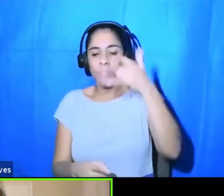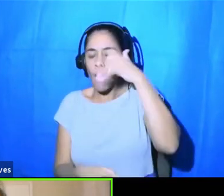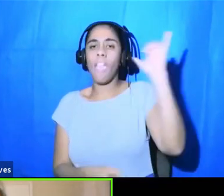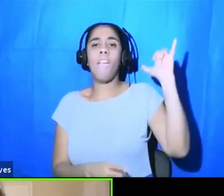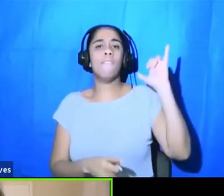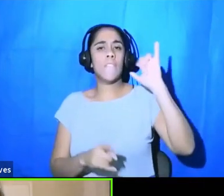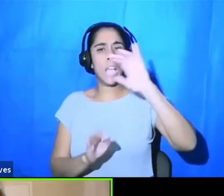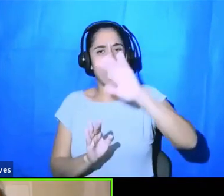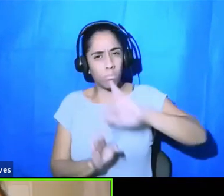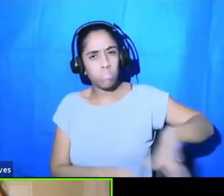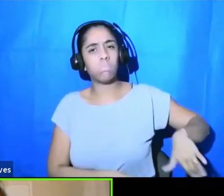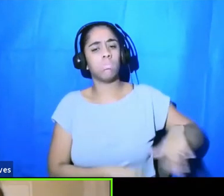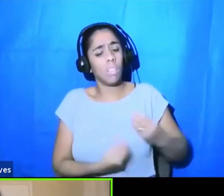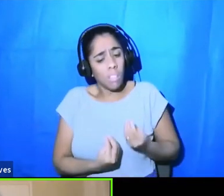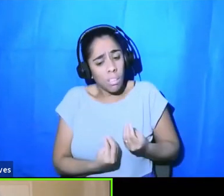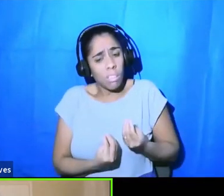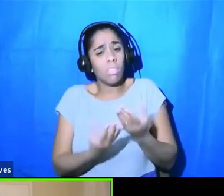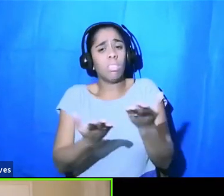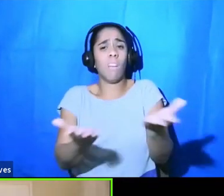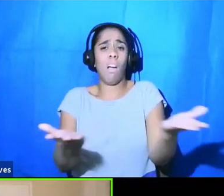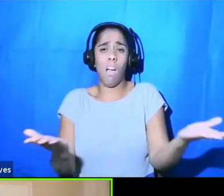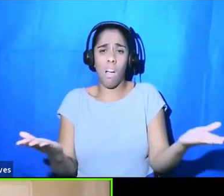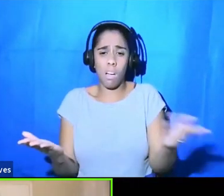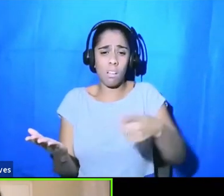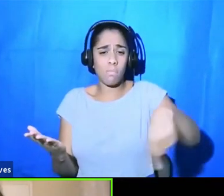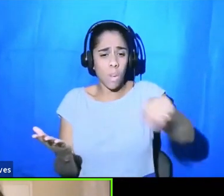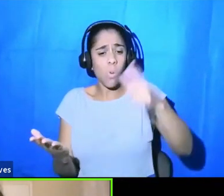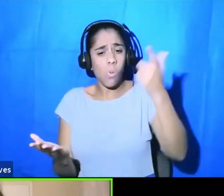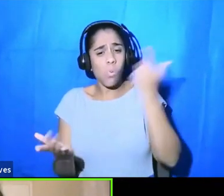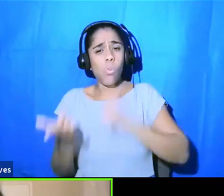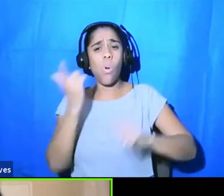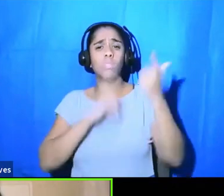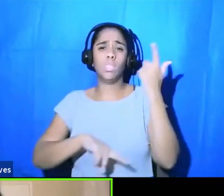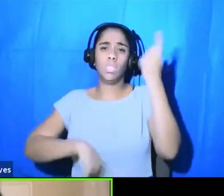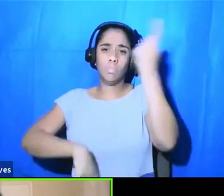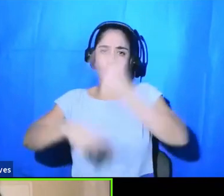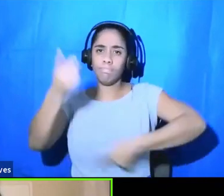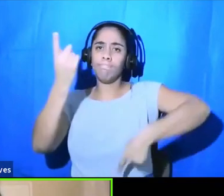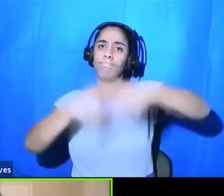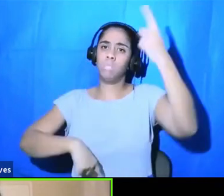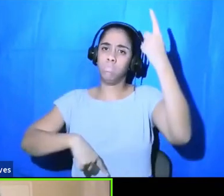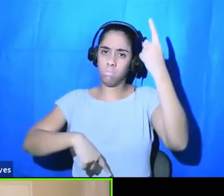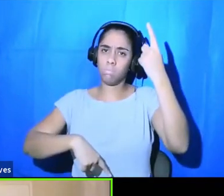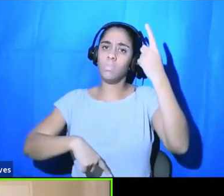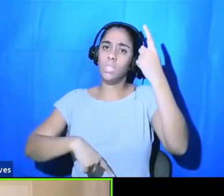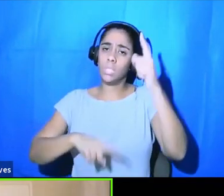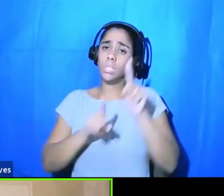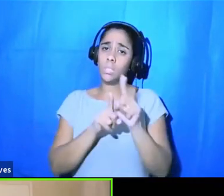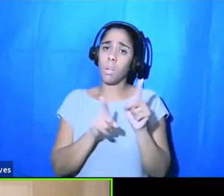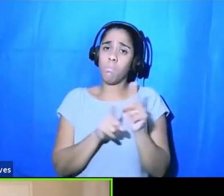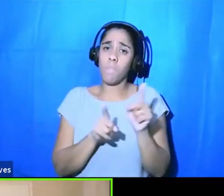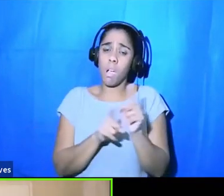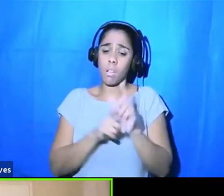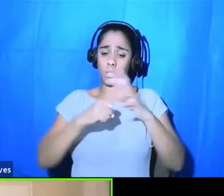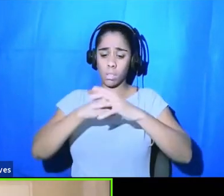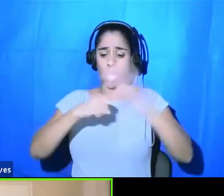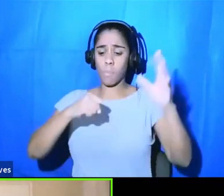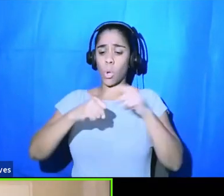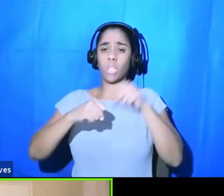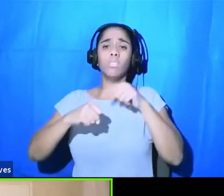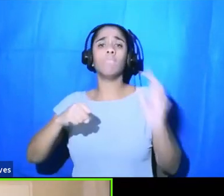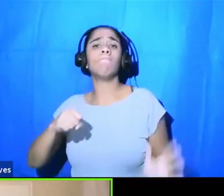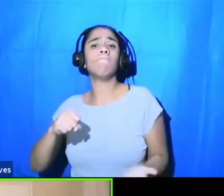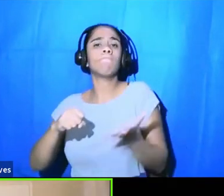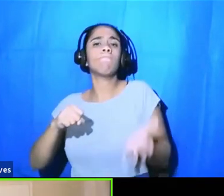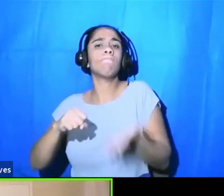condições que nós temos planteado é a perspectiva de cuidados é a forma de assumir socialmente